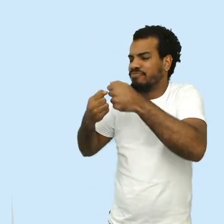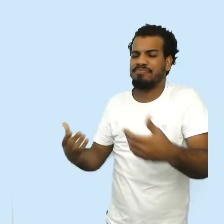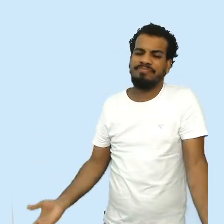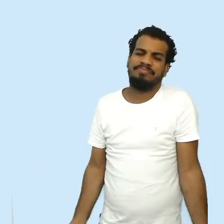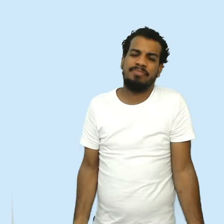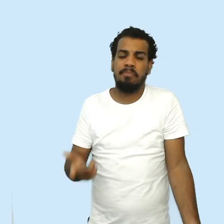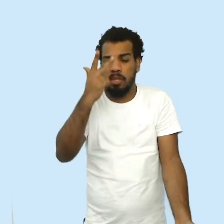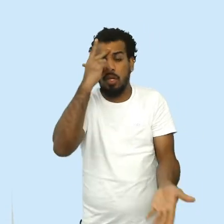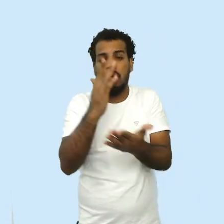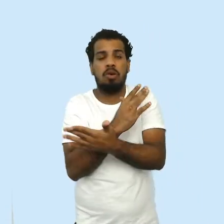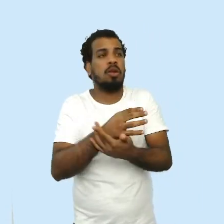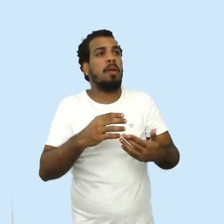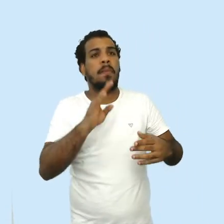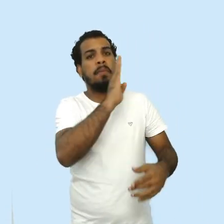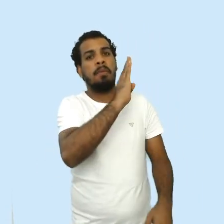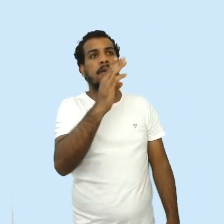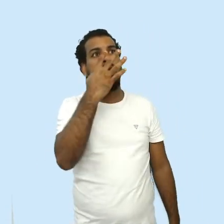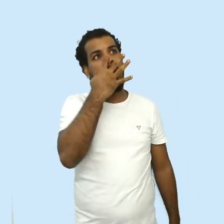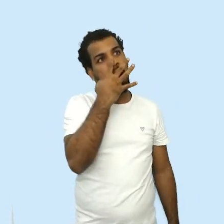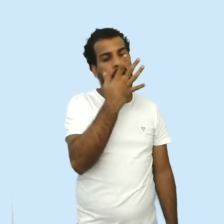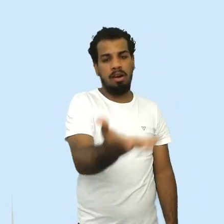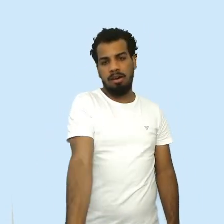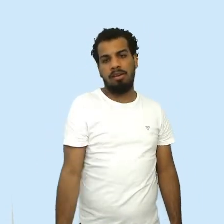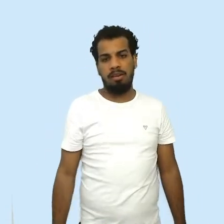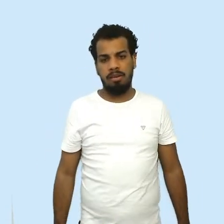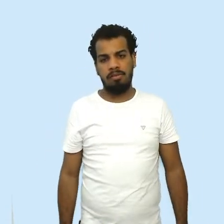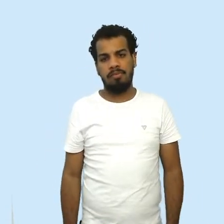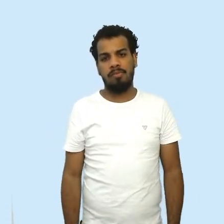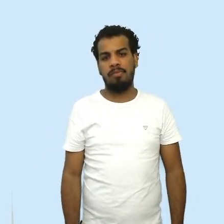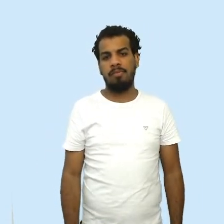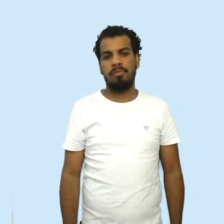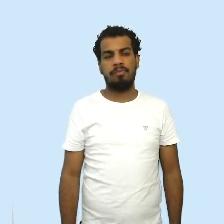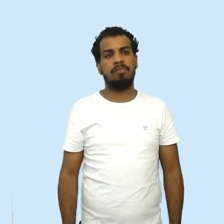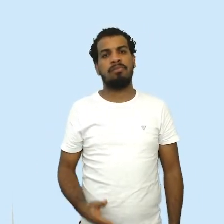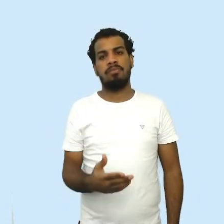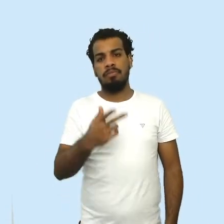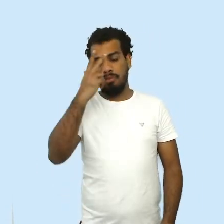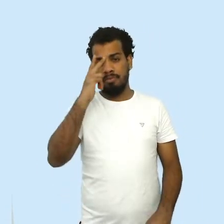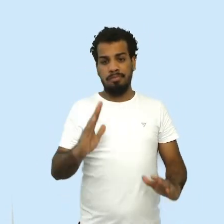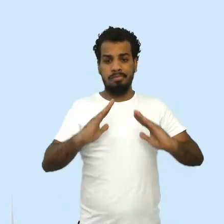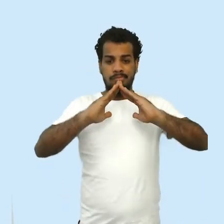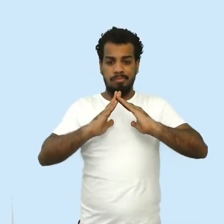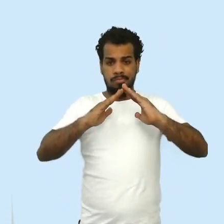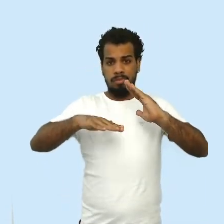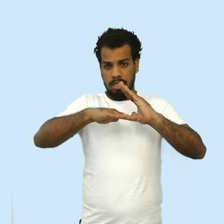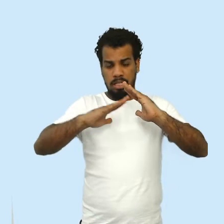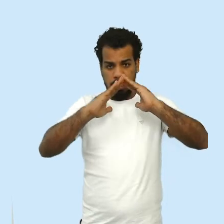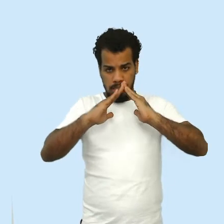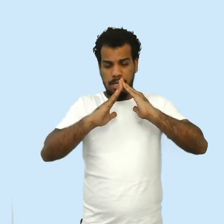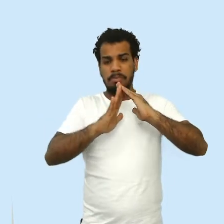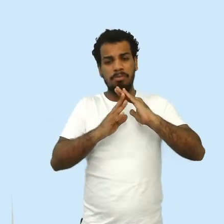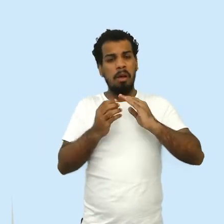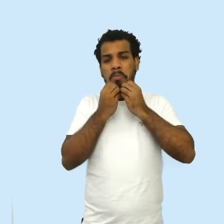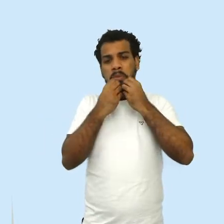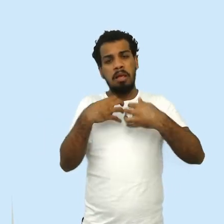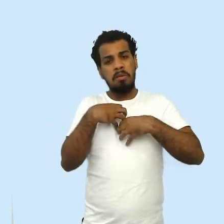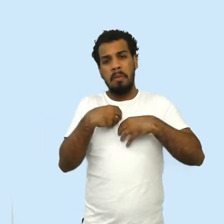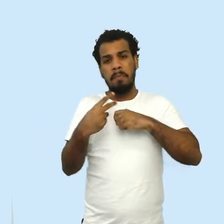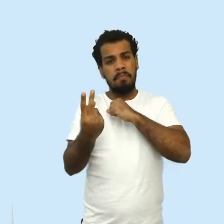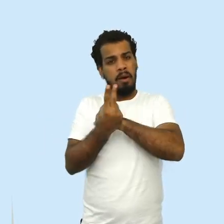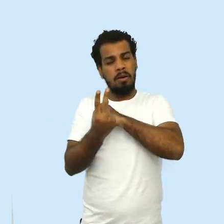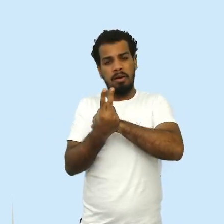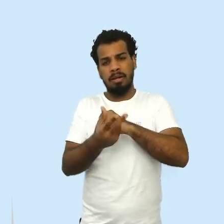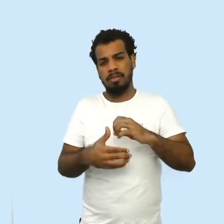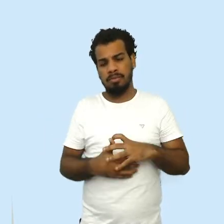está preocupado quem foi eliminado, quem não foi eliminado. Tem pessoas que estão ali trancafiadas, mas que estão muito bem, estão protegidas. Elas